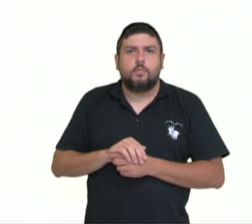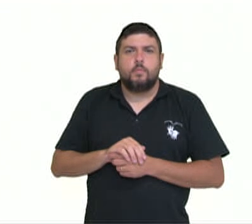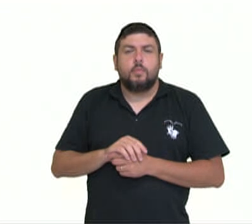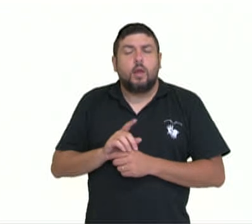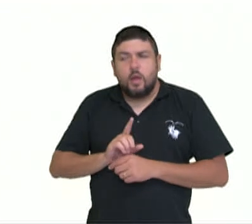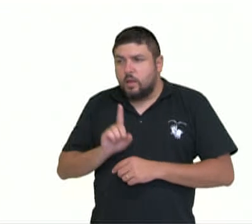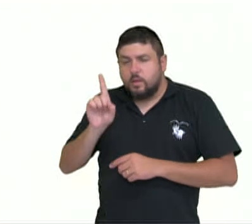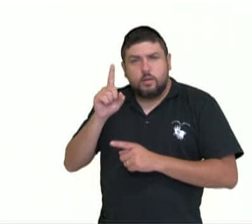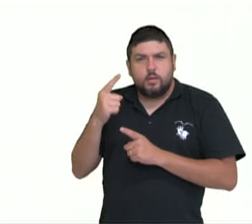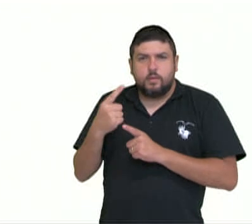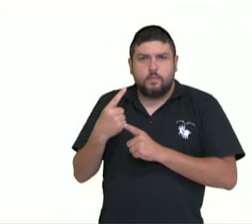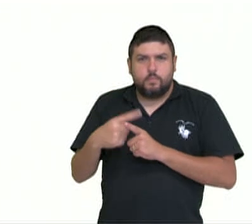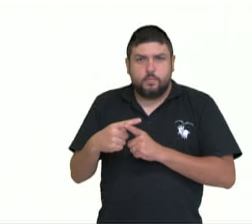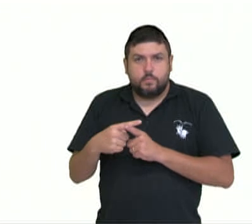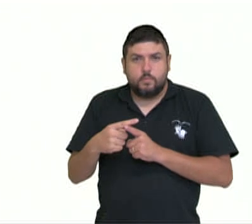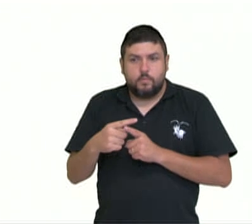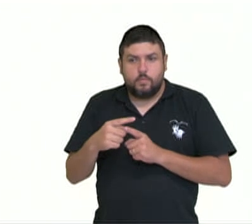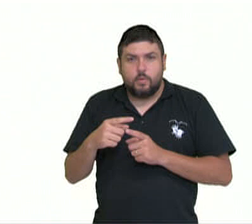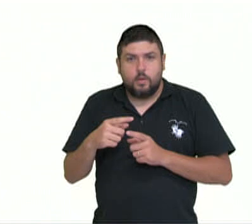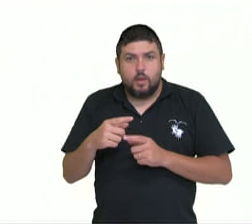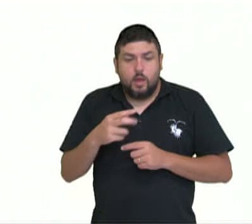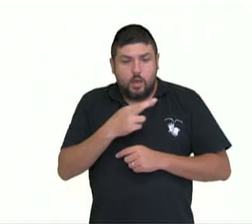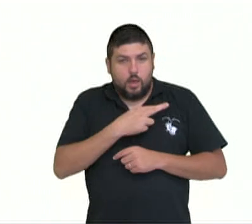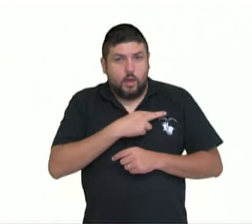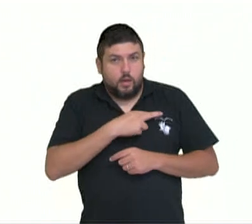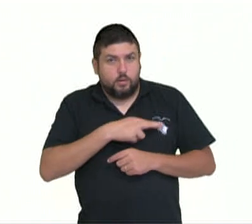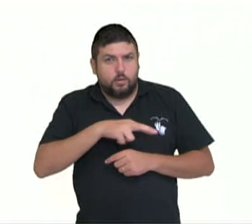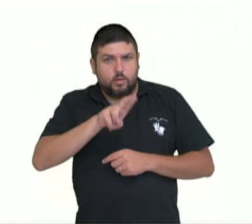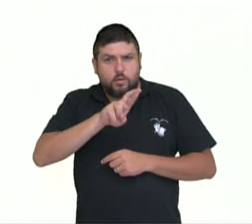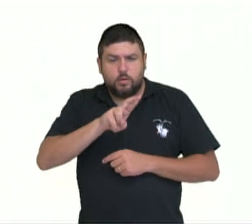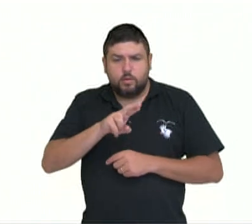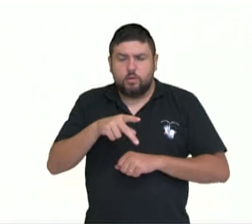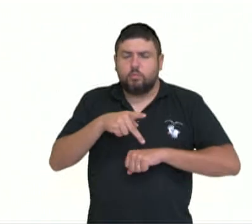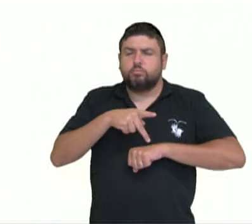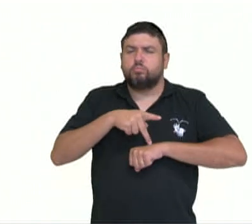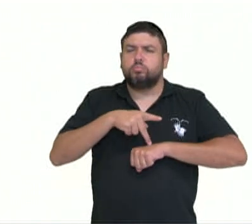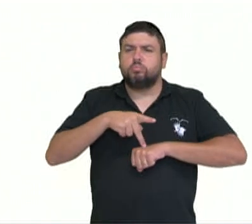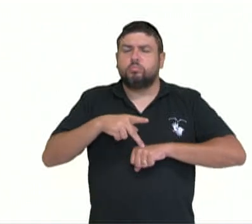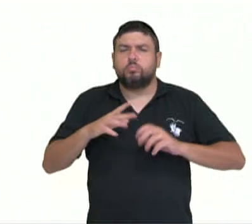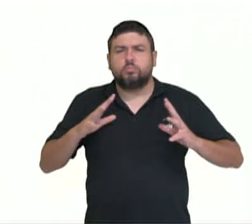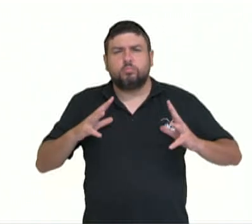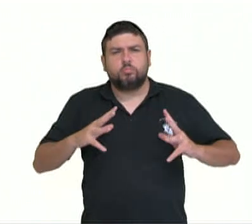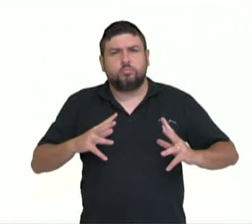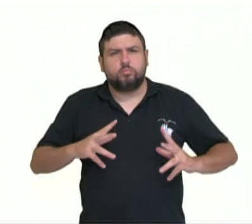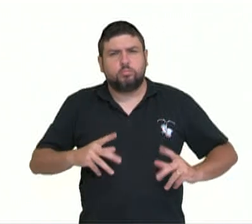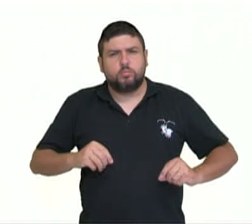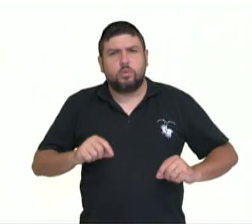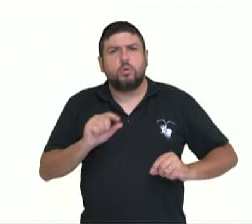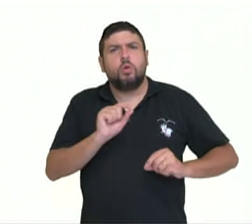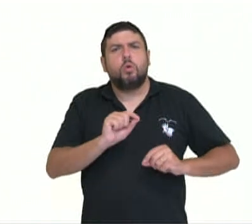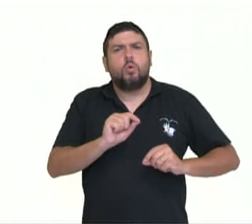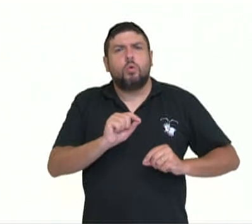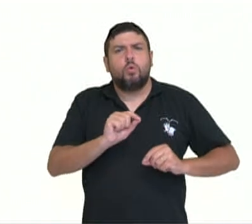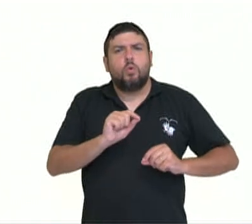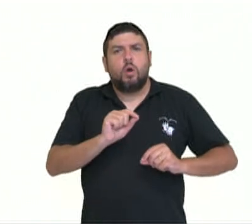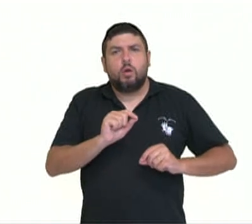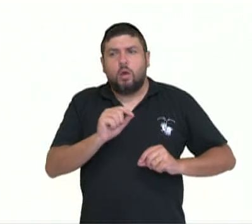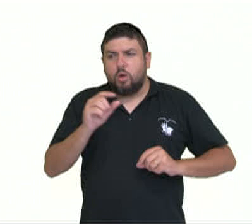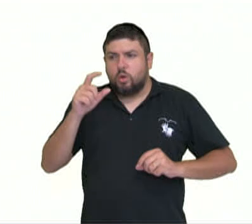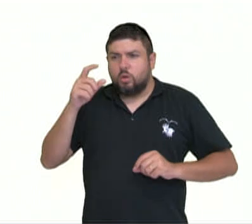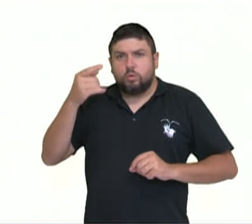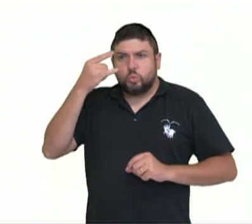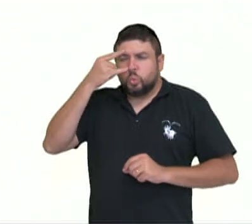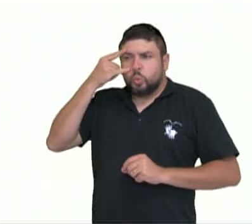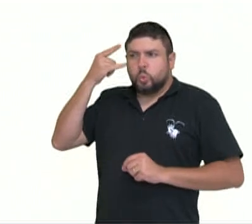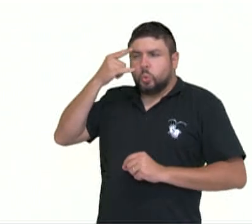quê? Porque a força dessa religião puritana, protestante, ela não condenava o lucro e